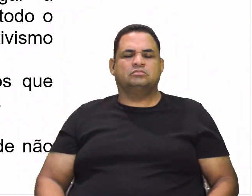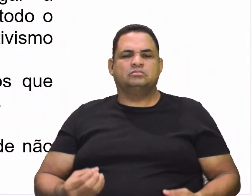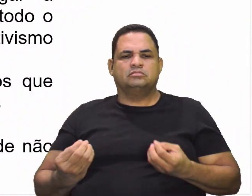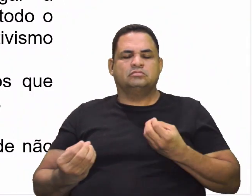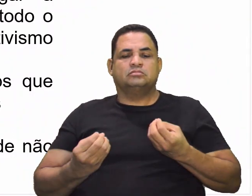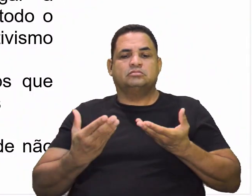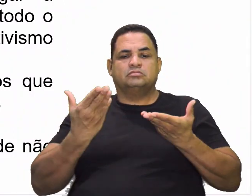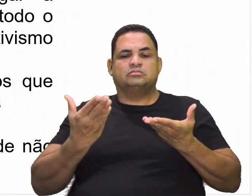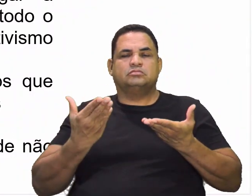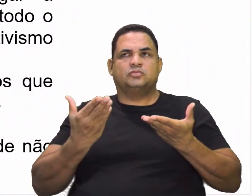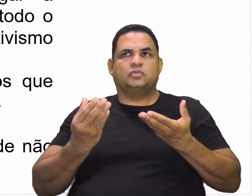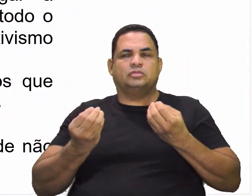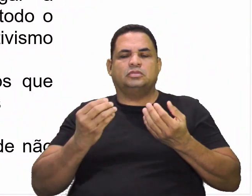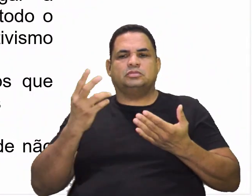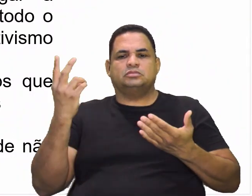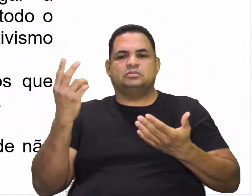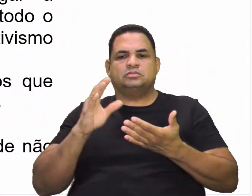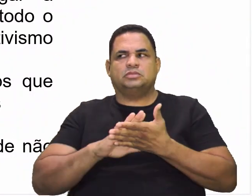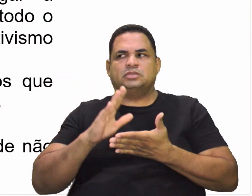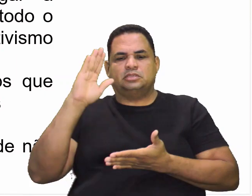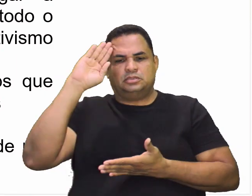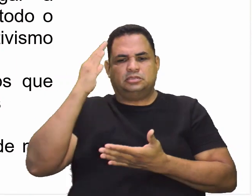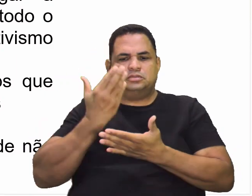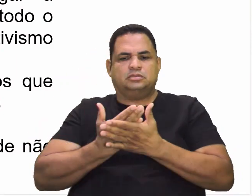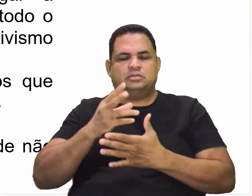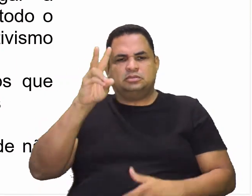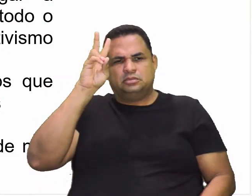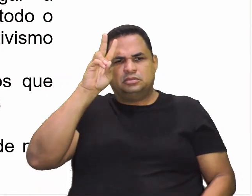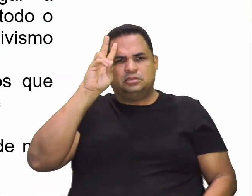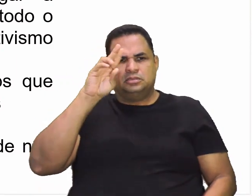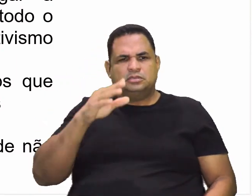como eles acreditavam na história? Vem cá comigo.